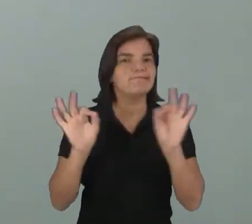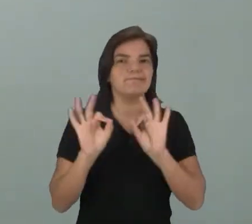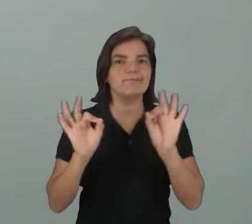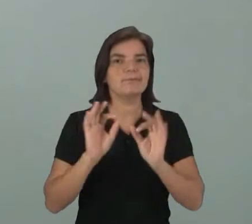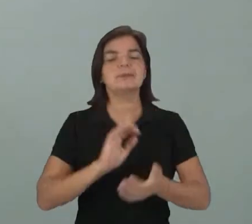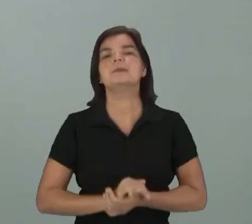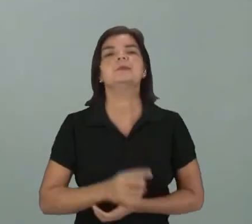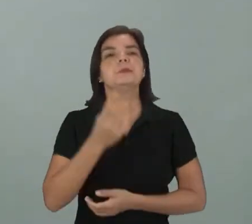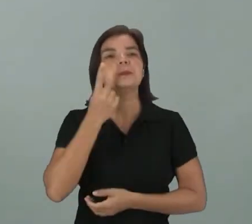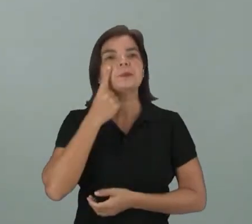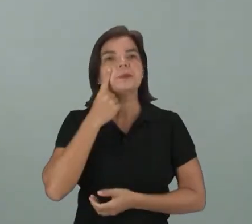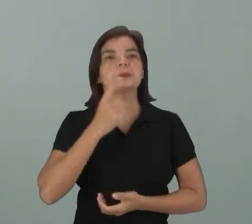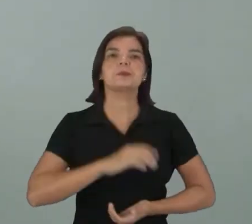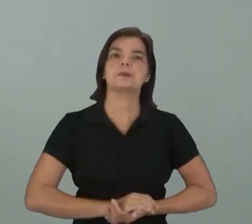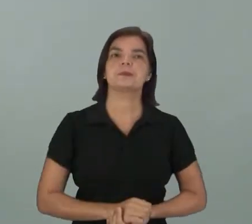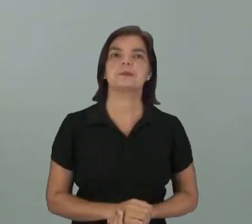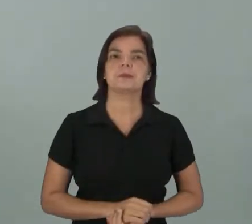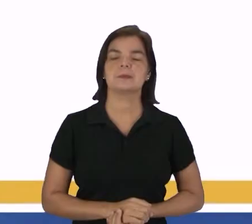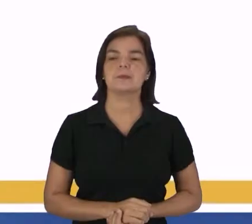dele. Observe.